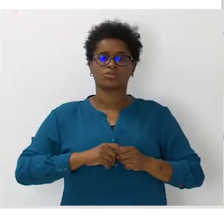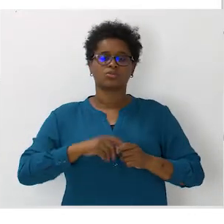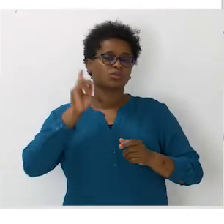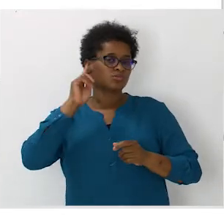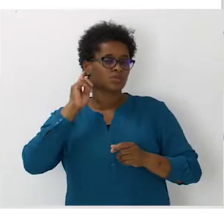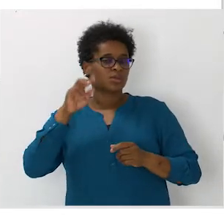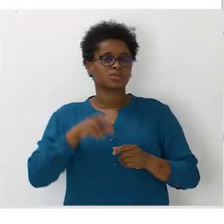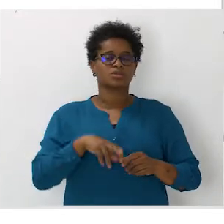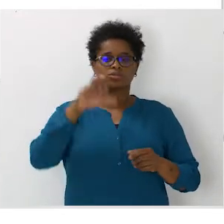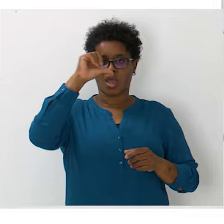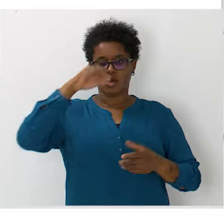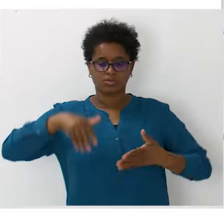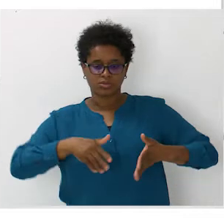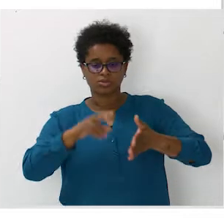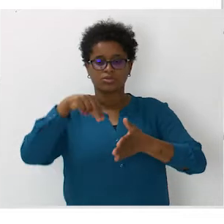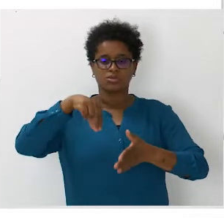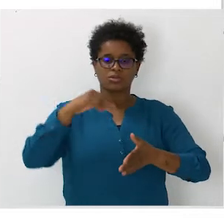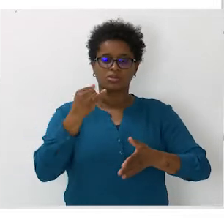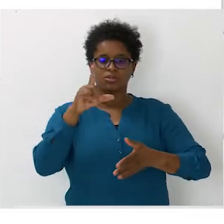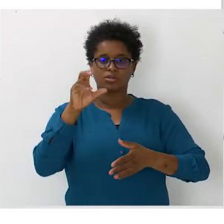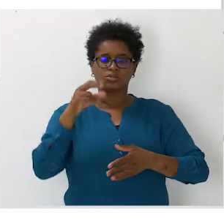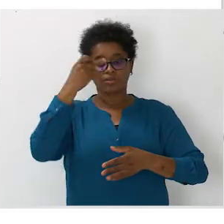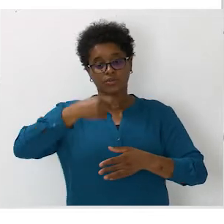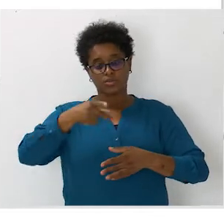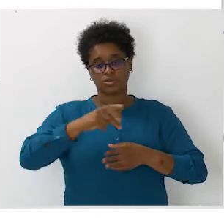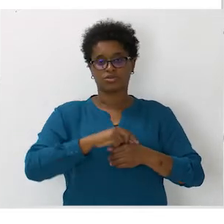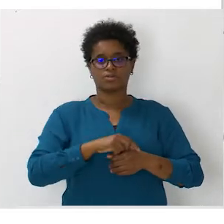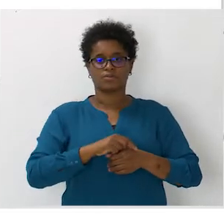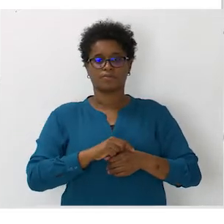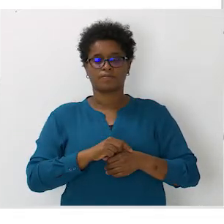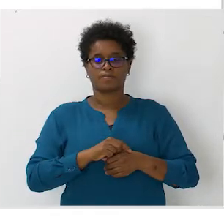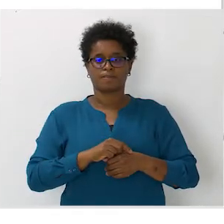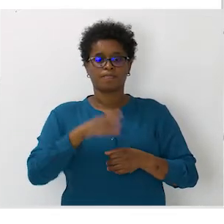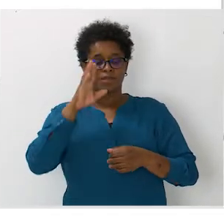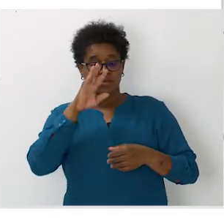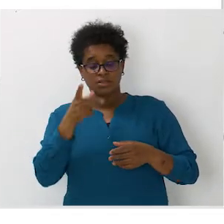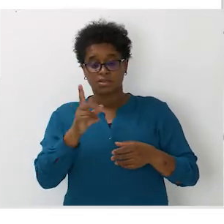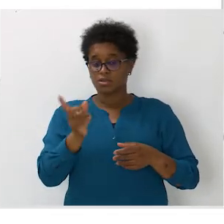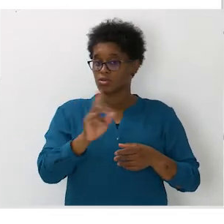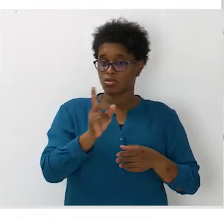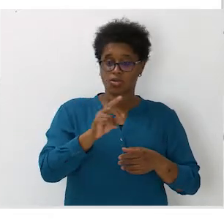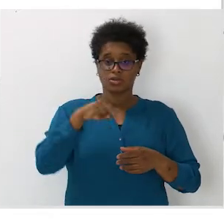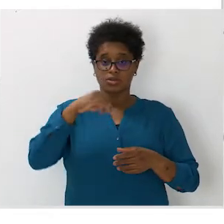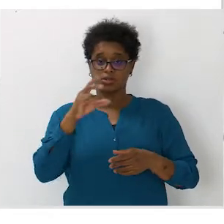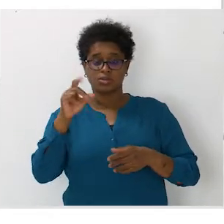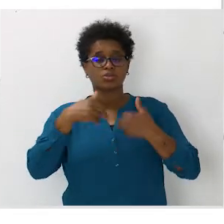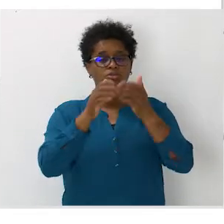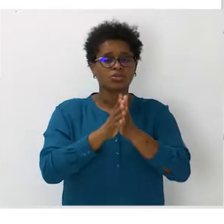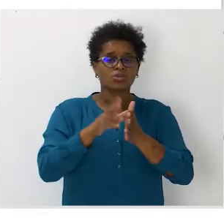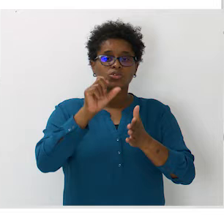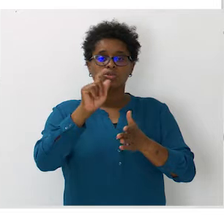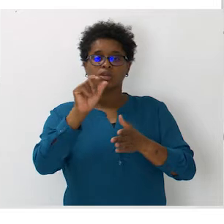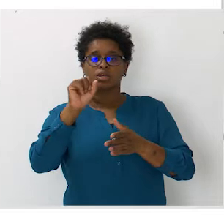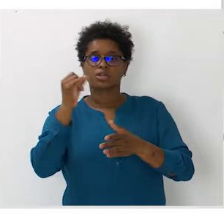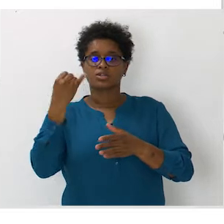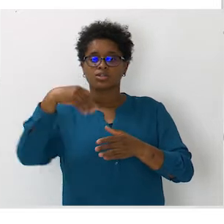a importância do Rio Nilo, fique isto, que não fosse o Nilo, o Egito todo seria